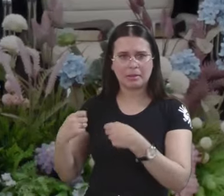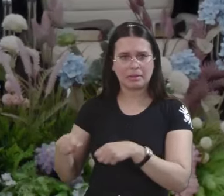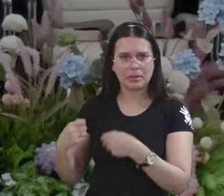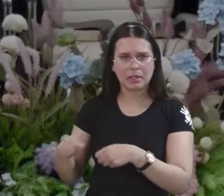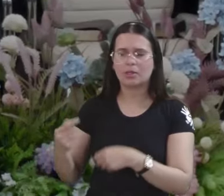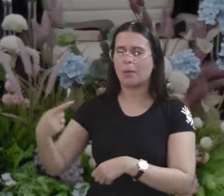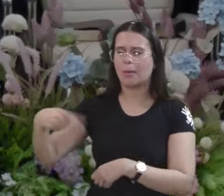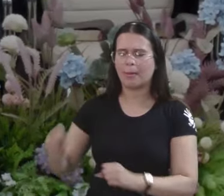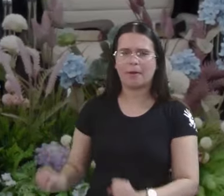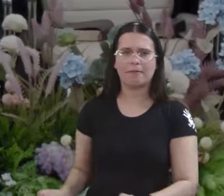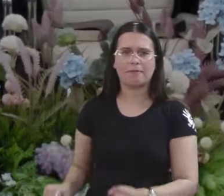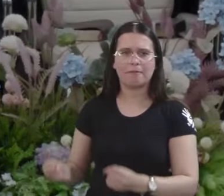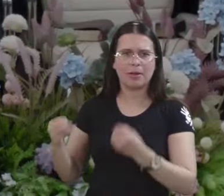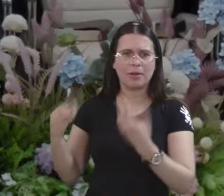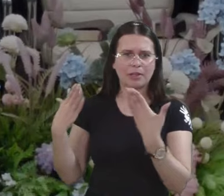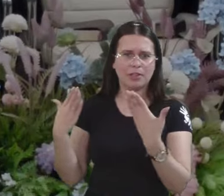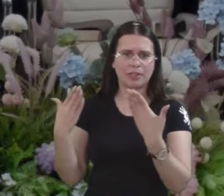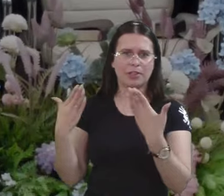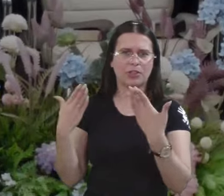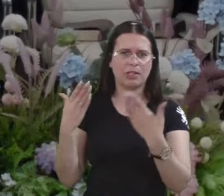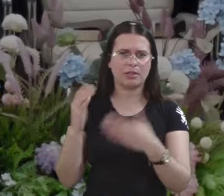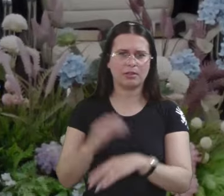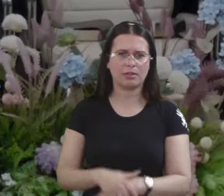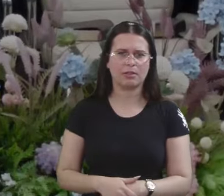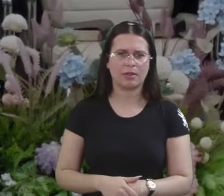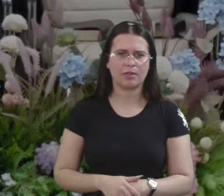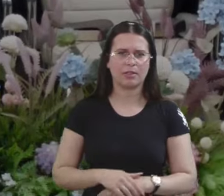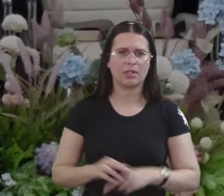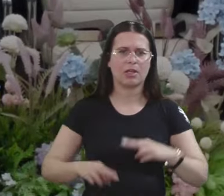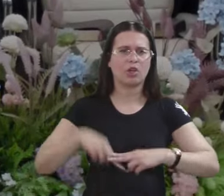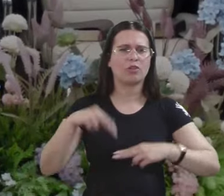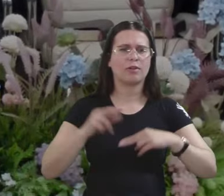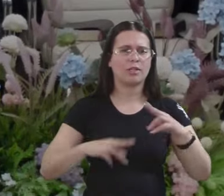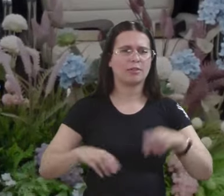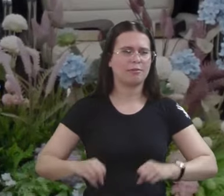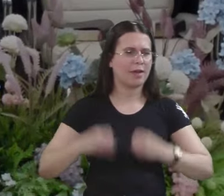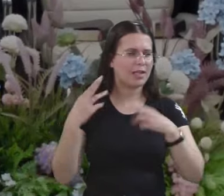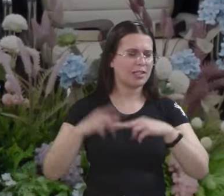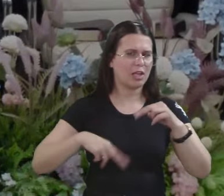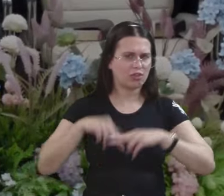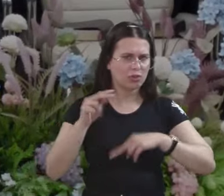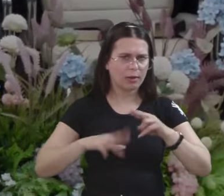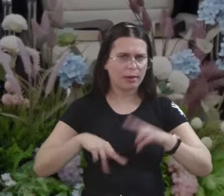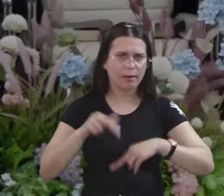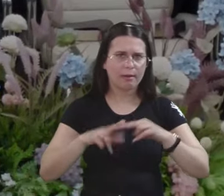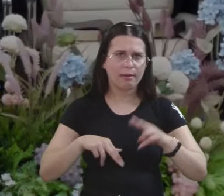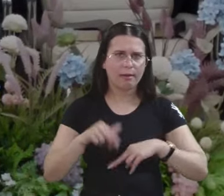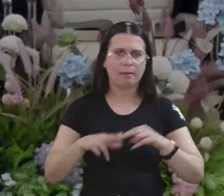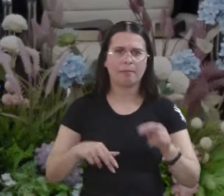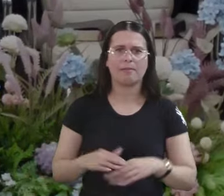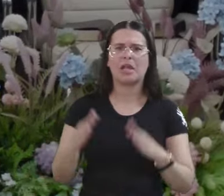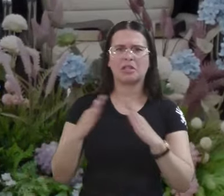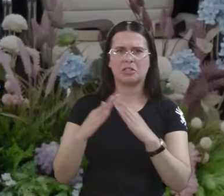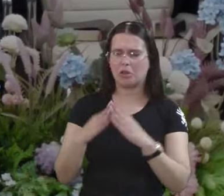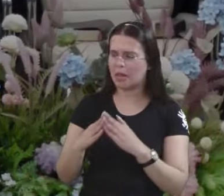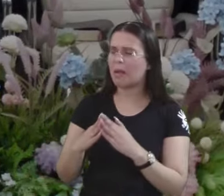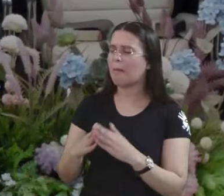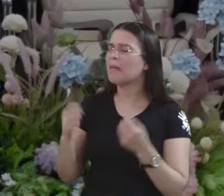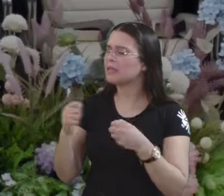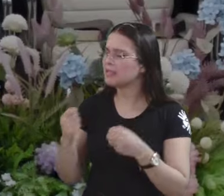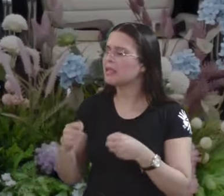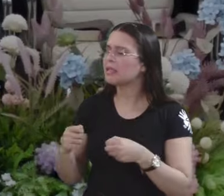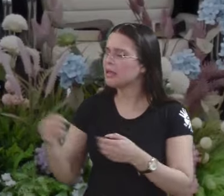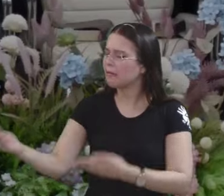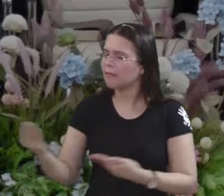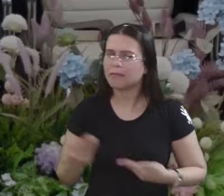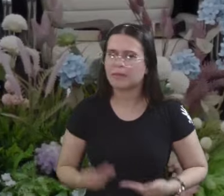manda passar debaixo das mãos lá. Da idolatria, fui criado na igreja, a mãe falava, Festa junina é feriado em casa,